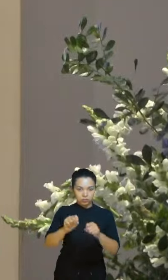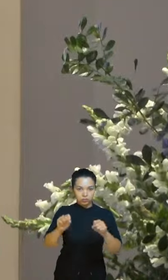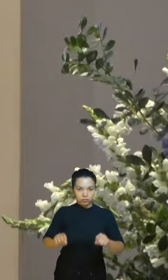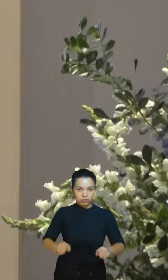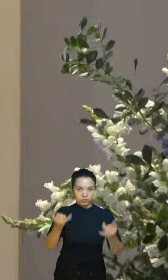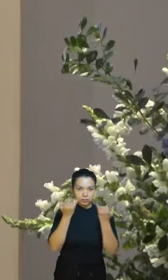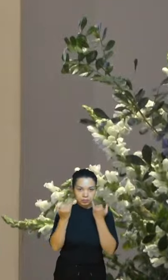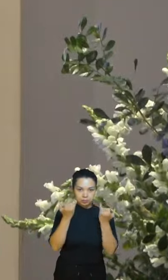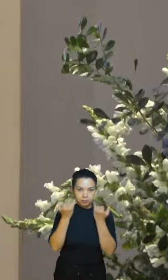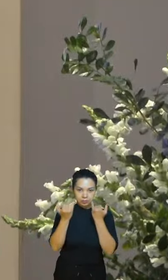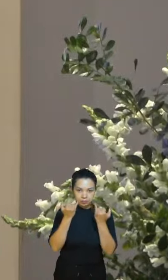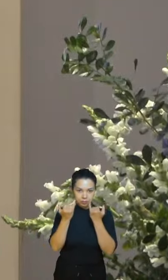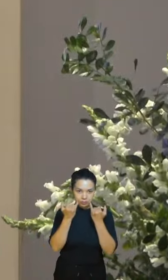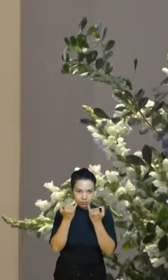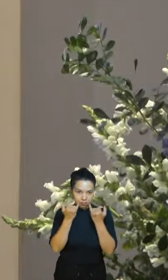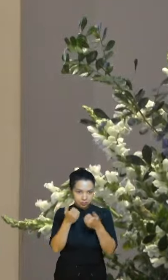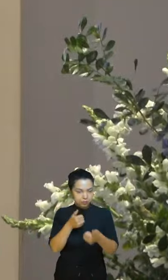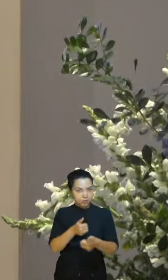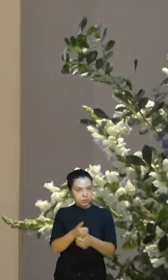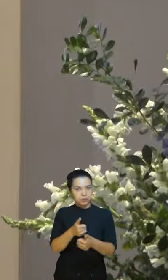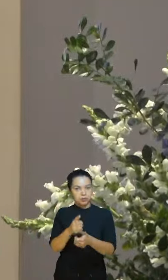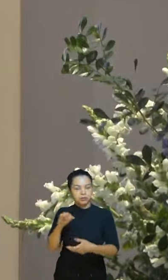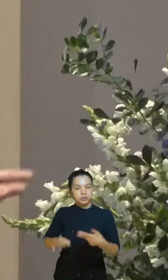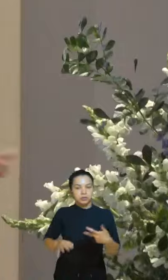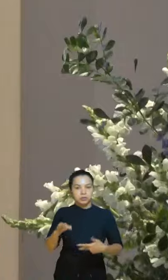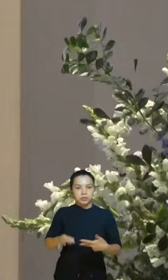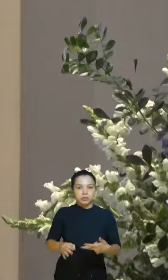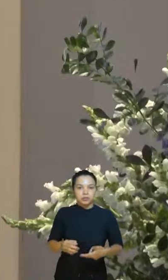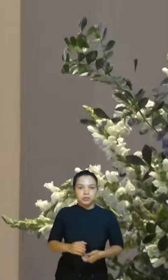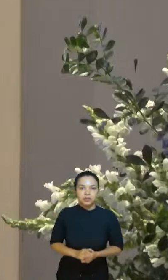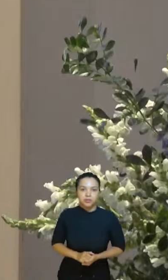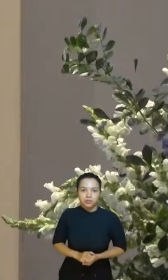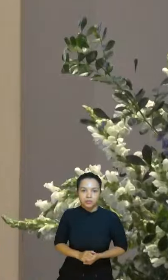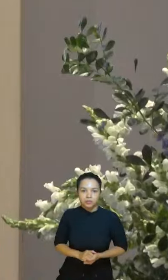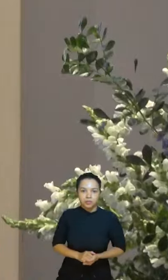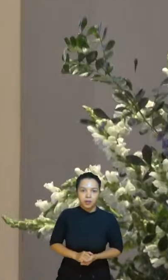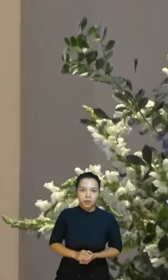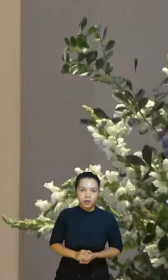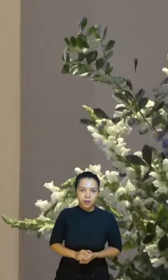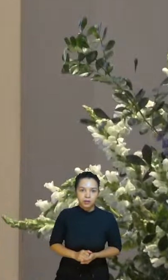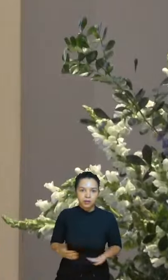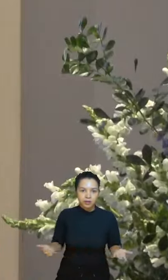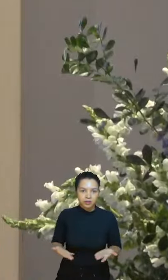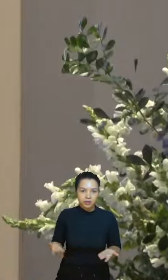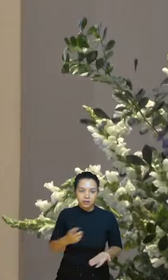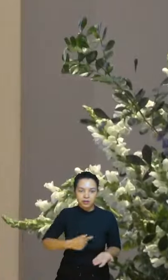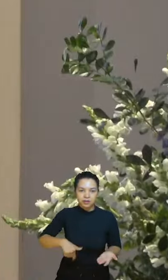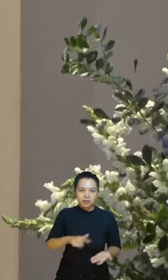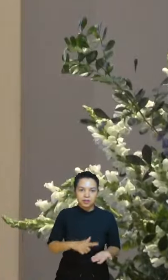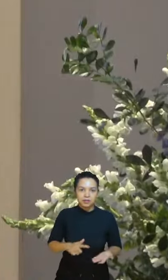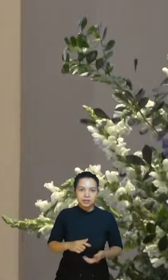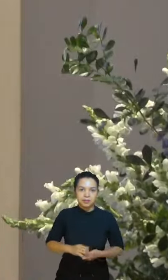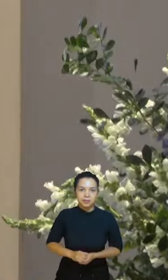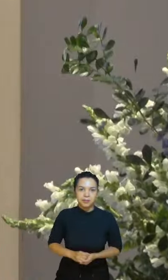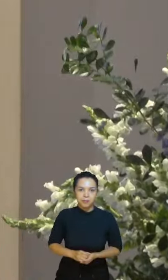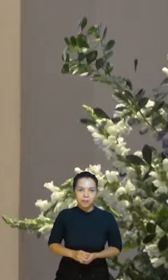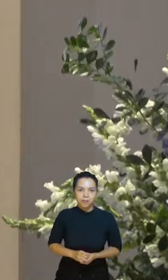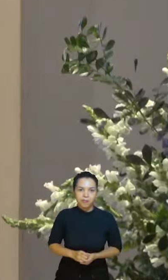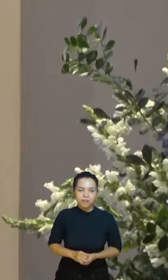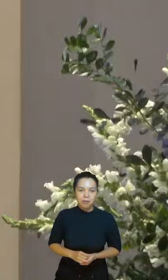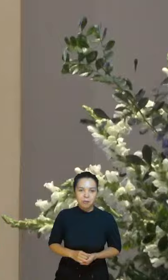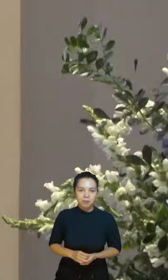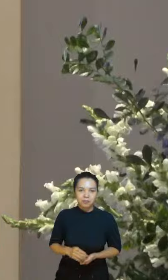informação do Poder Judiciário chegamos então ao poder judiciário e naquilo que foi falado há